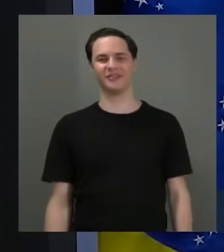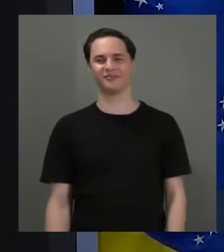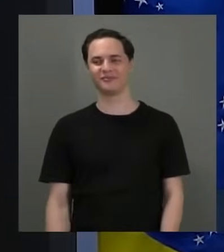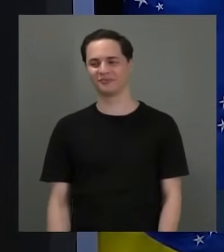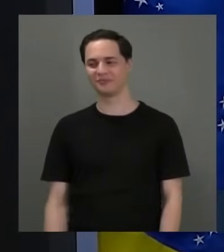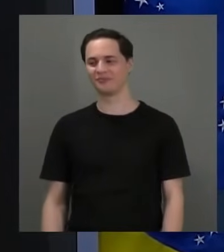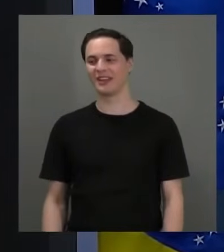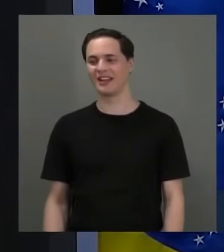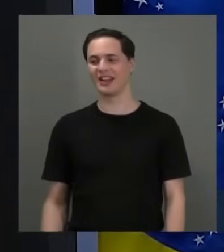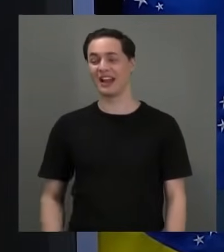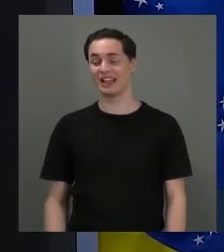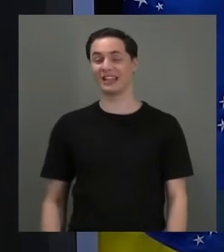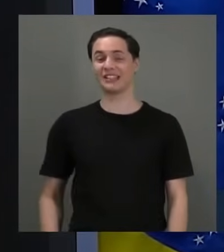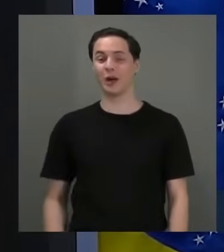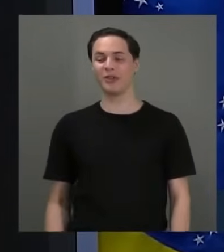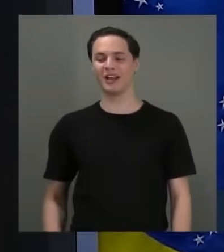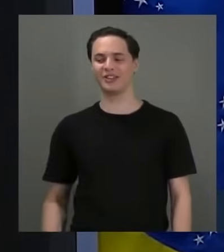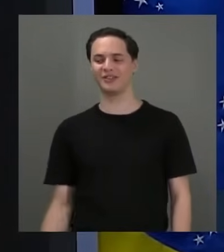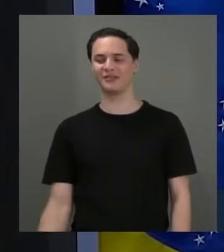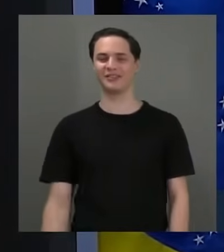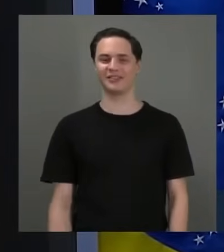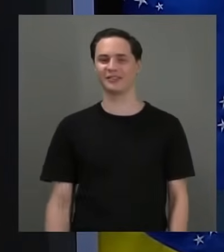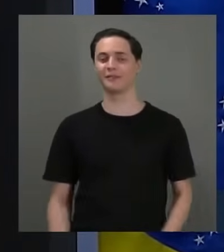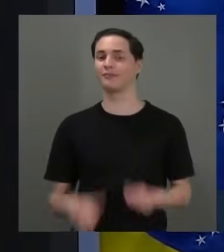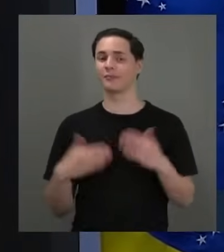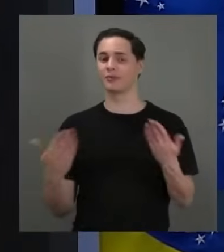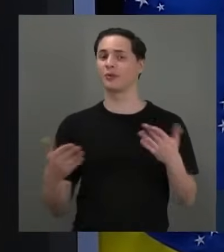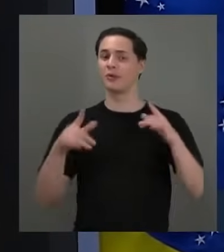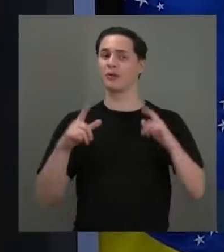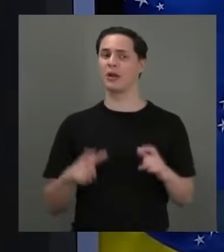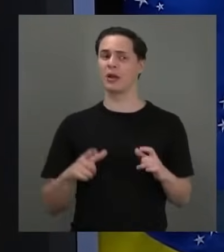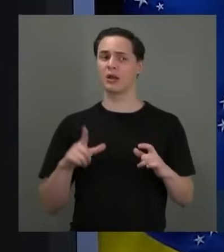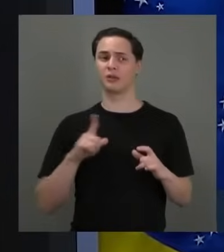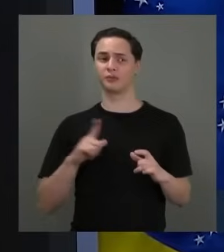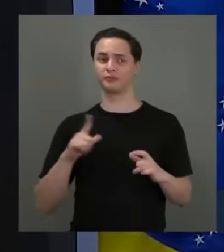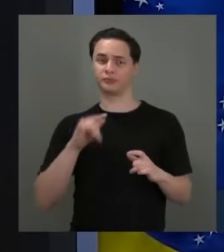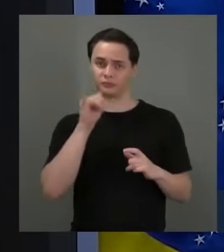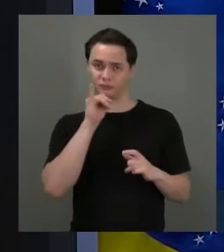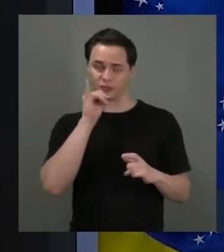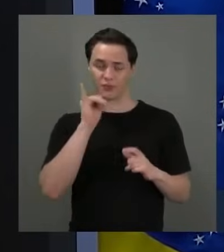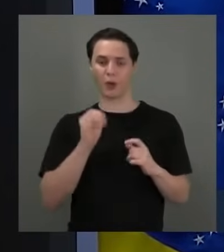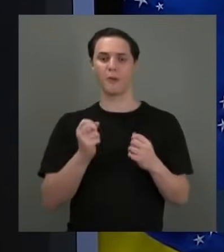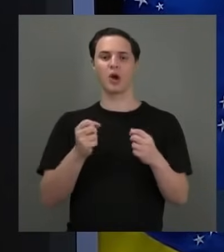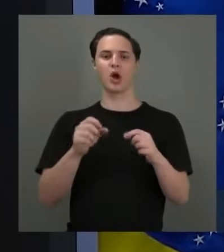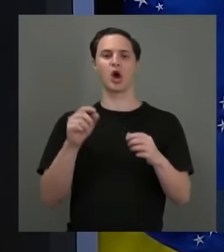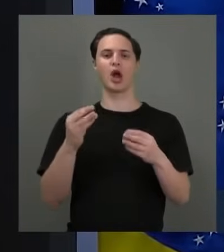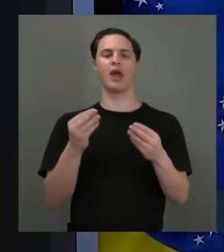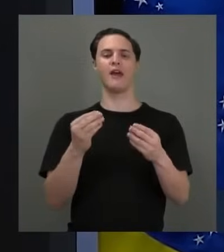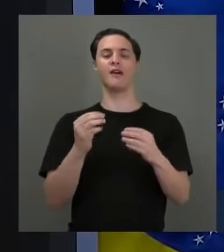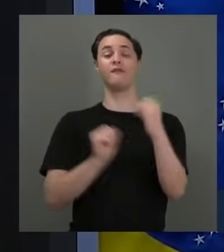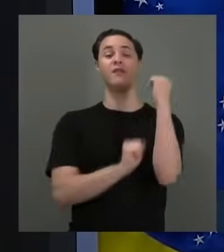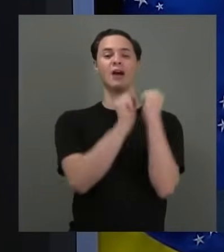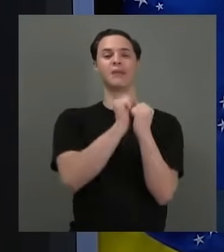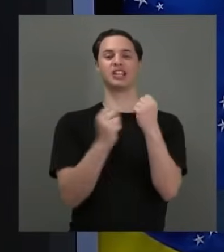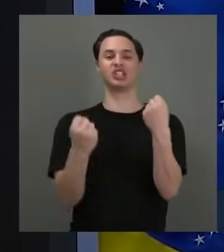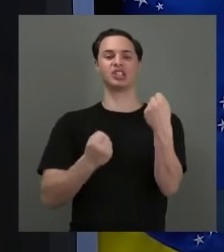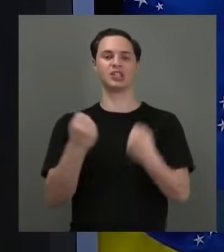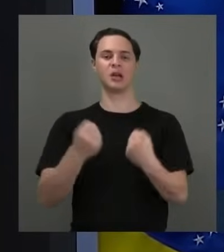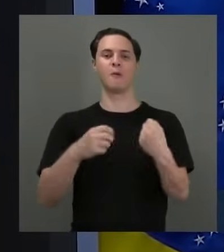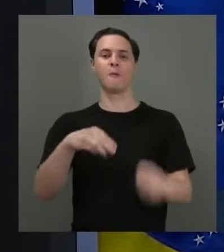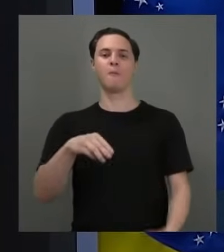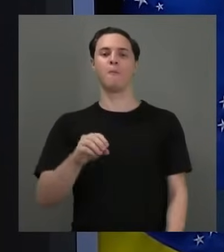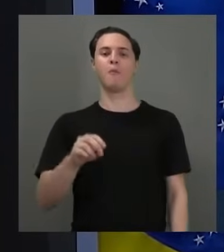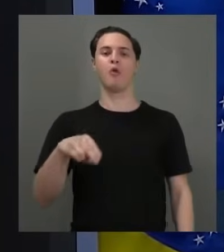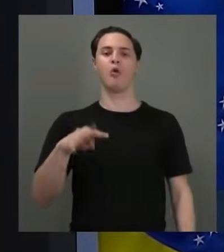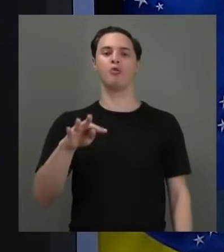vemos, por exemplo, no caso das montadoras. Nós temos aí, e eu coloquei uma emenda sobre isso, né,